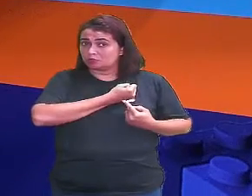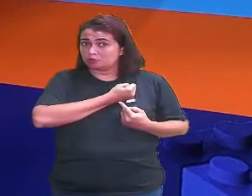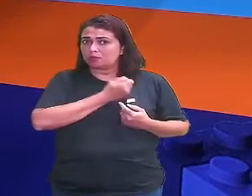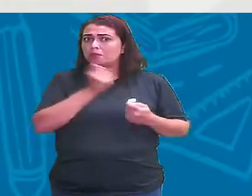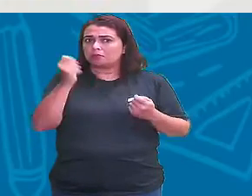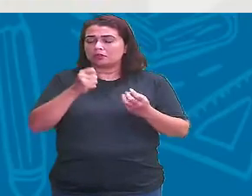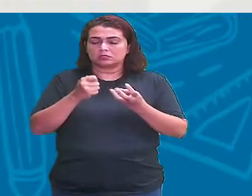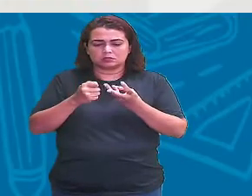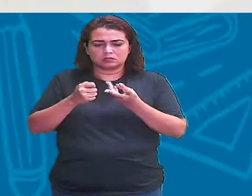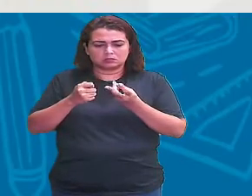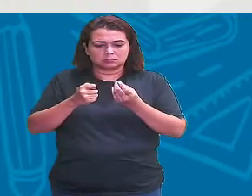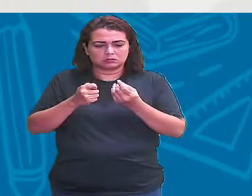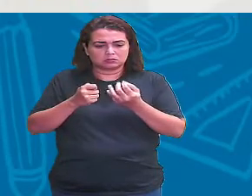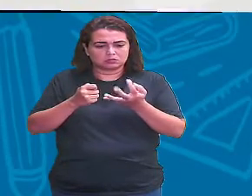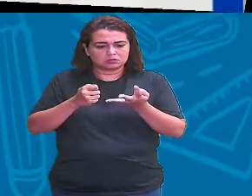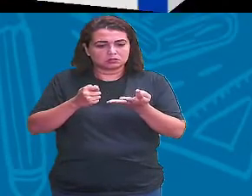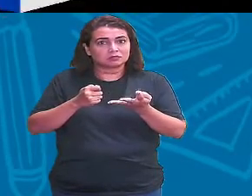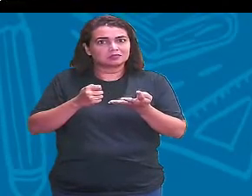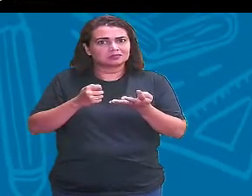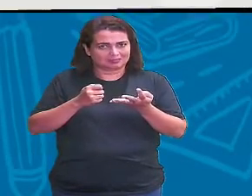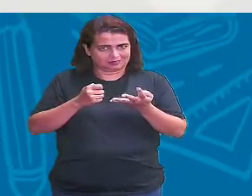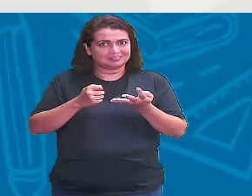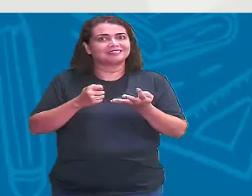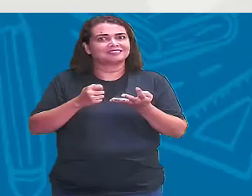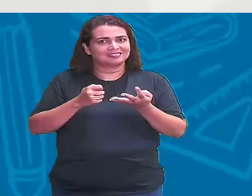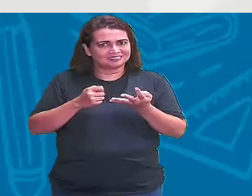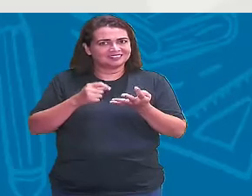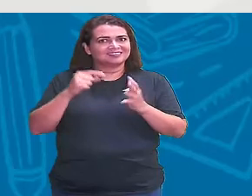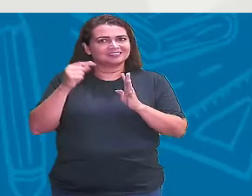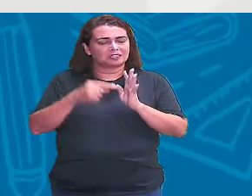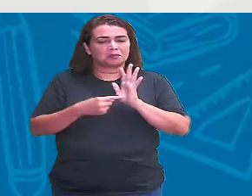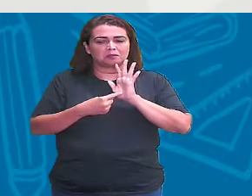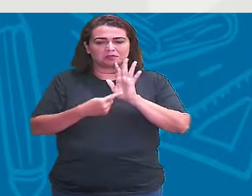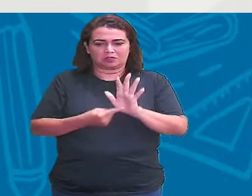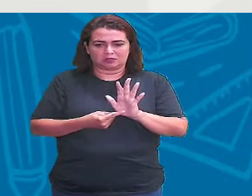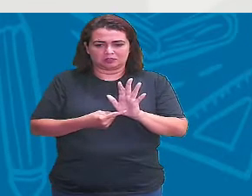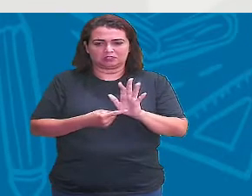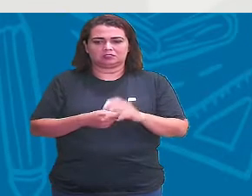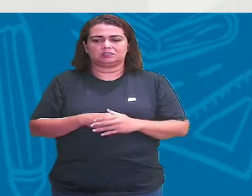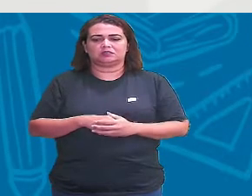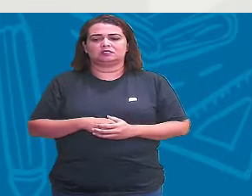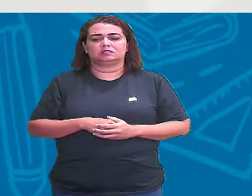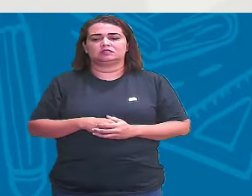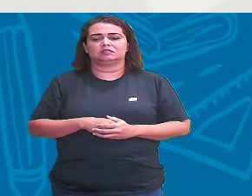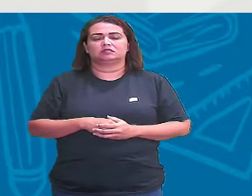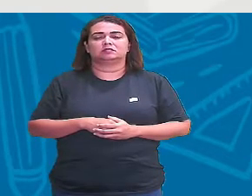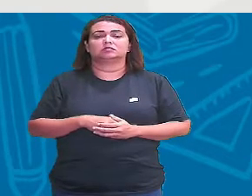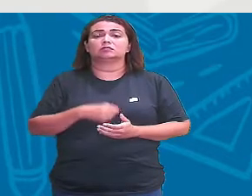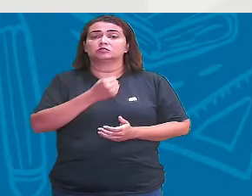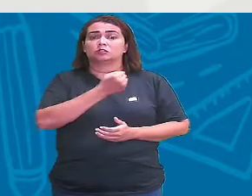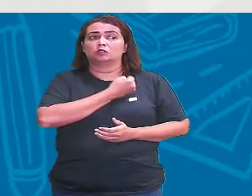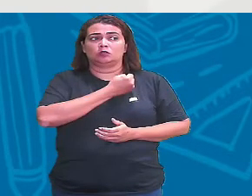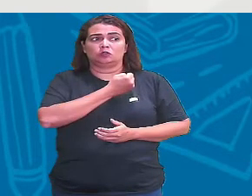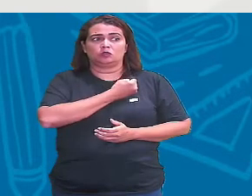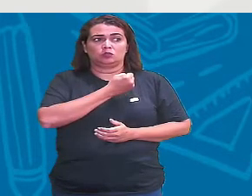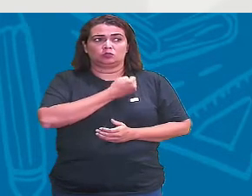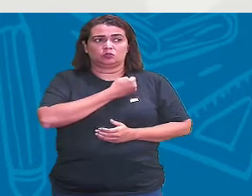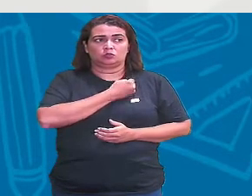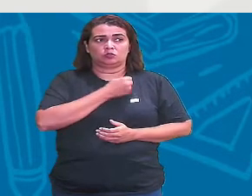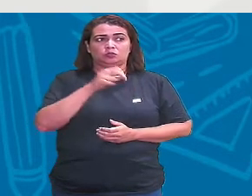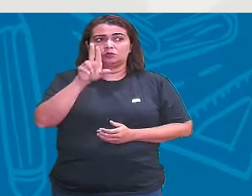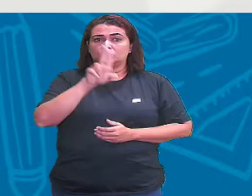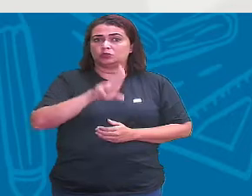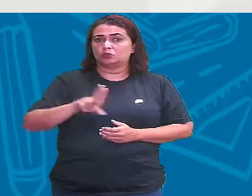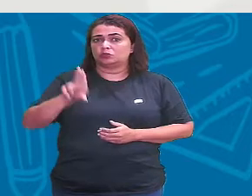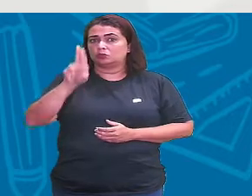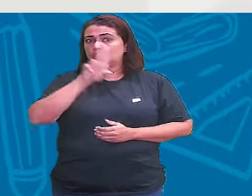Quantidade. Vamos embora? Os números, além de ser um código, a gente pode usar os números para